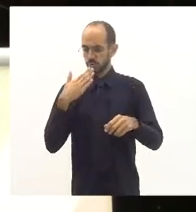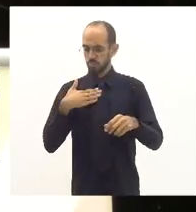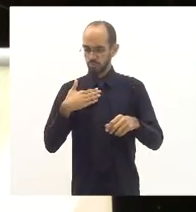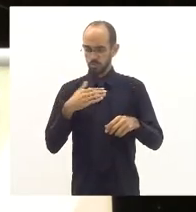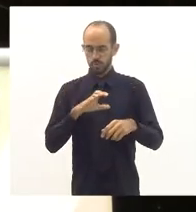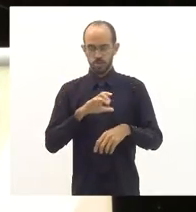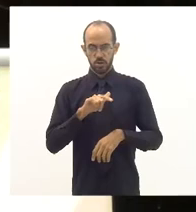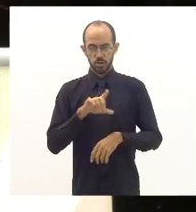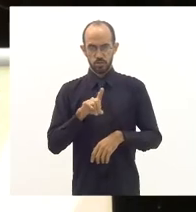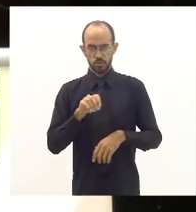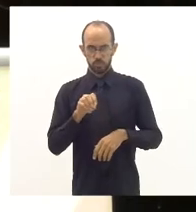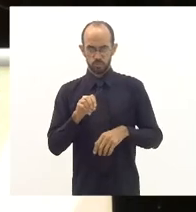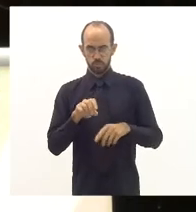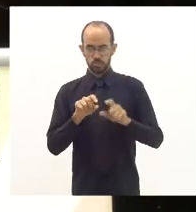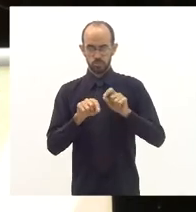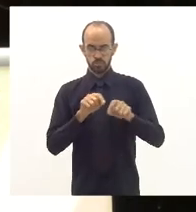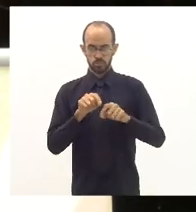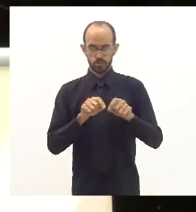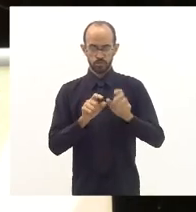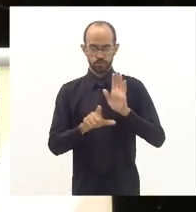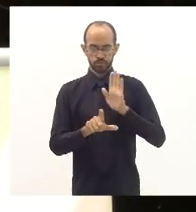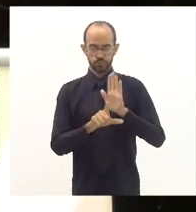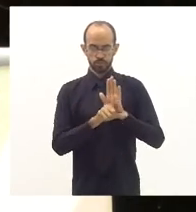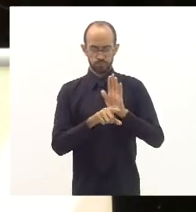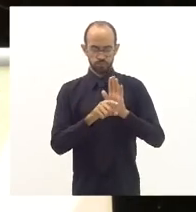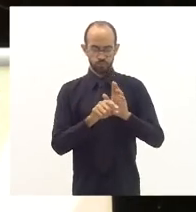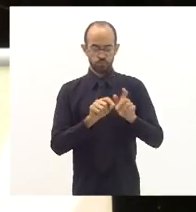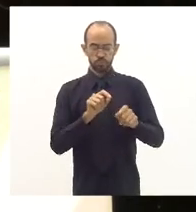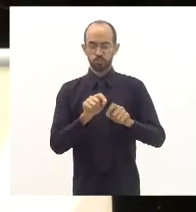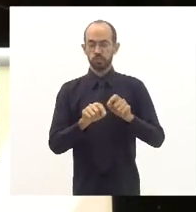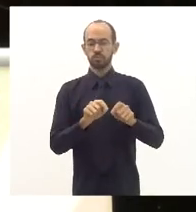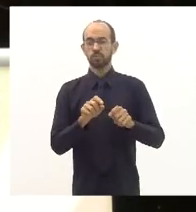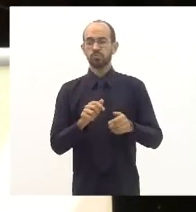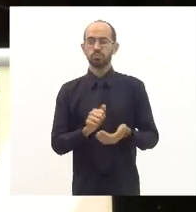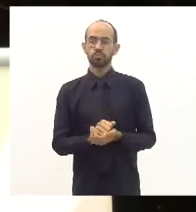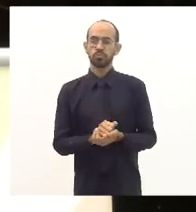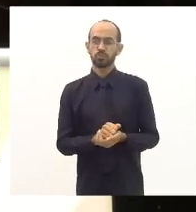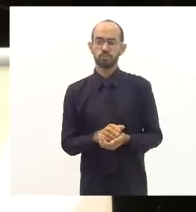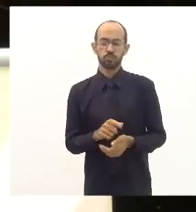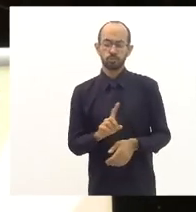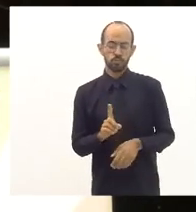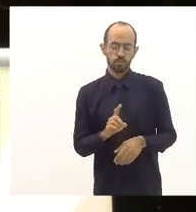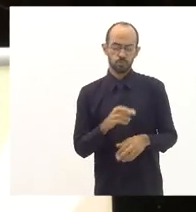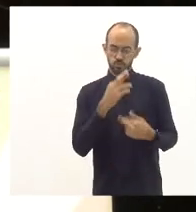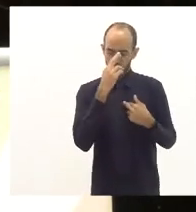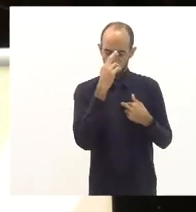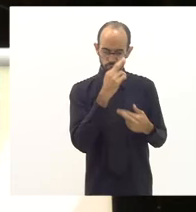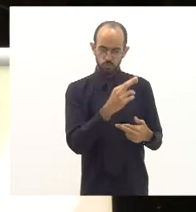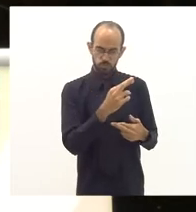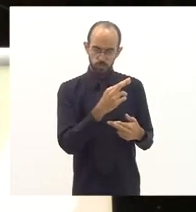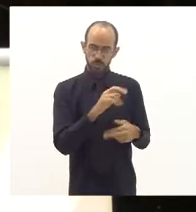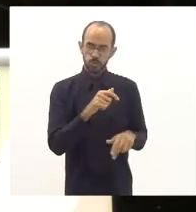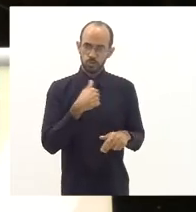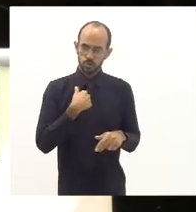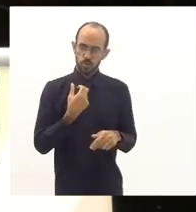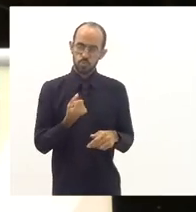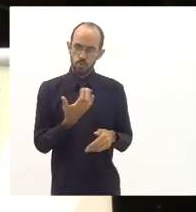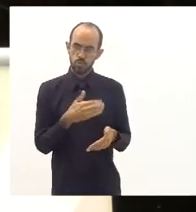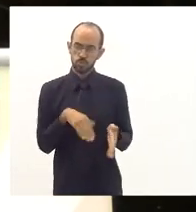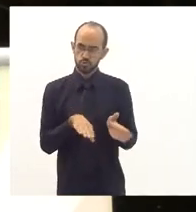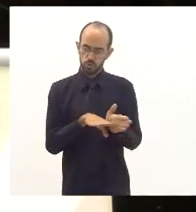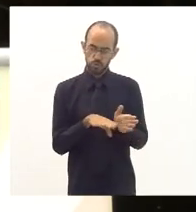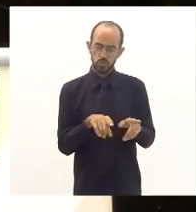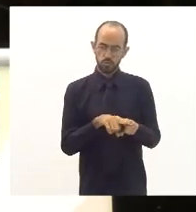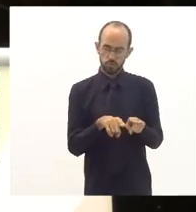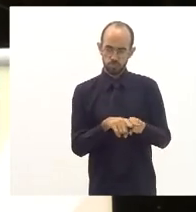Você comentou comigo sobre essas legislações que não estão sendo cumpridas. Eu, assim que chegar também, vai